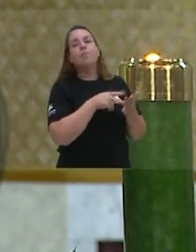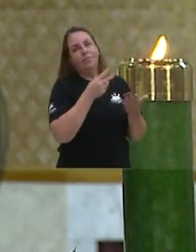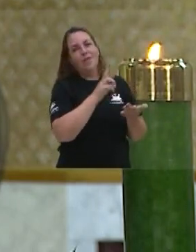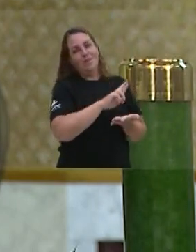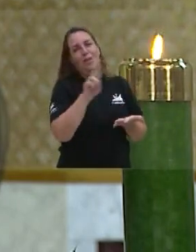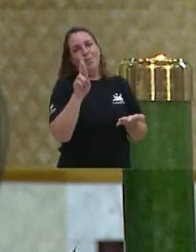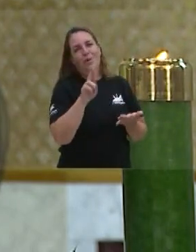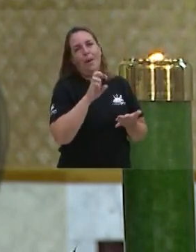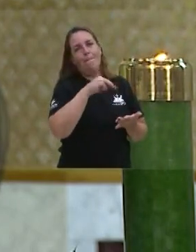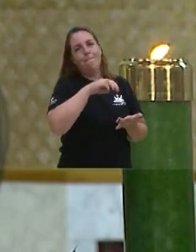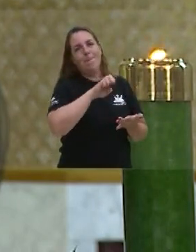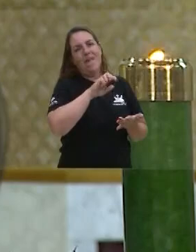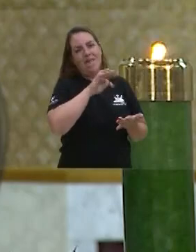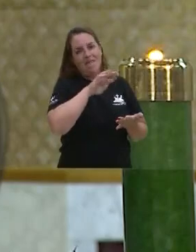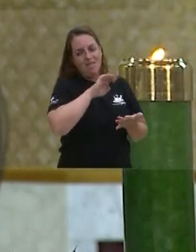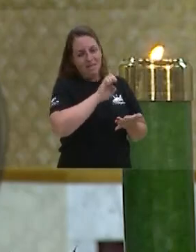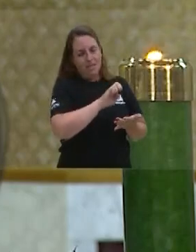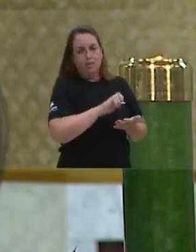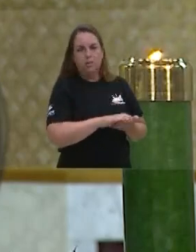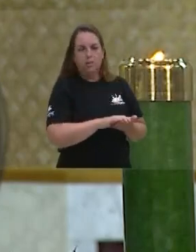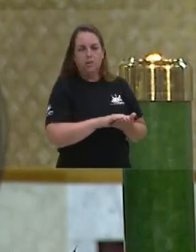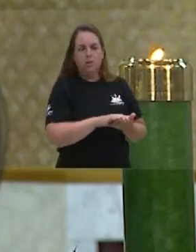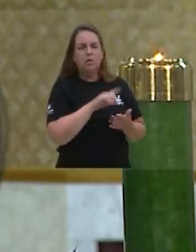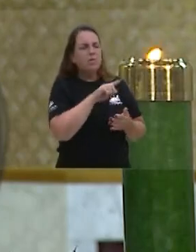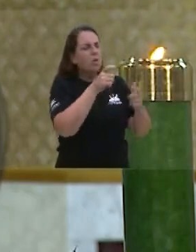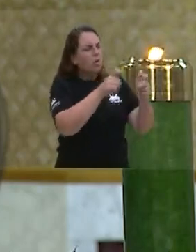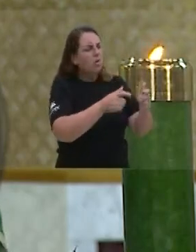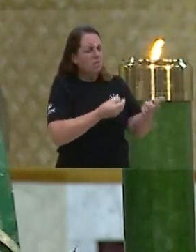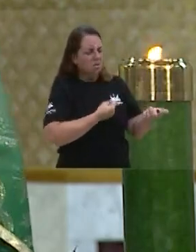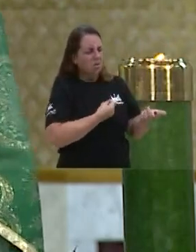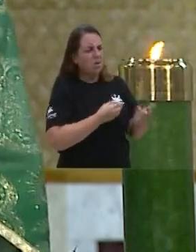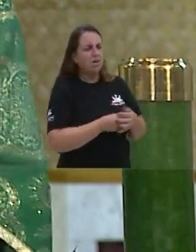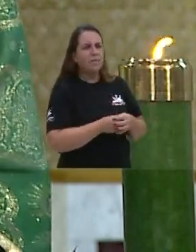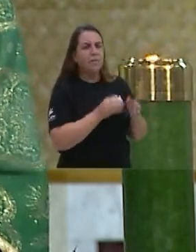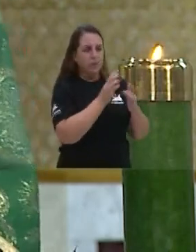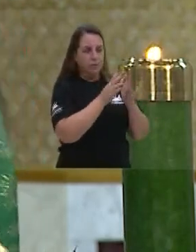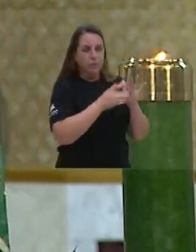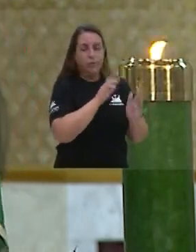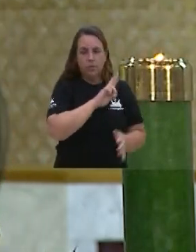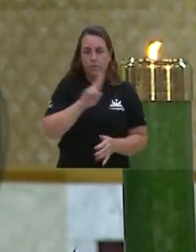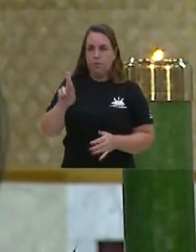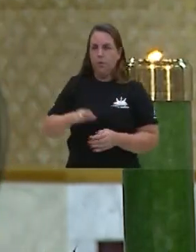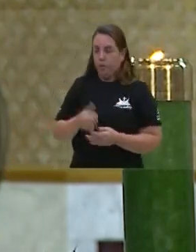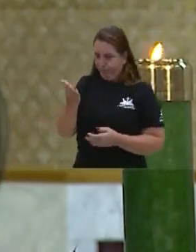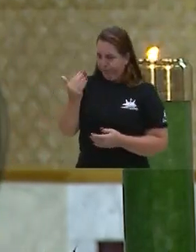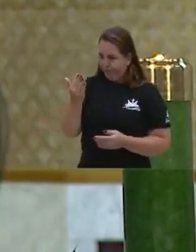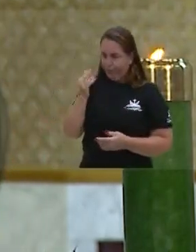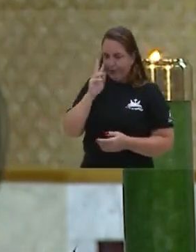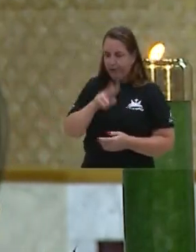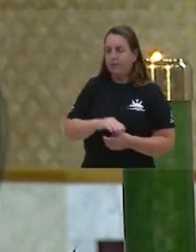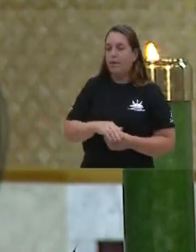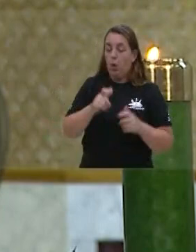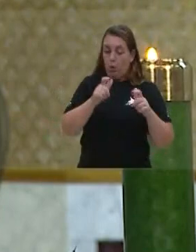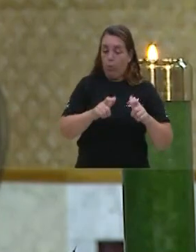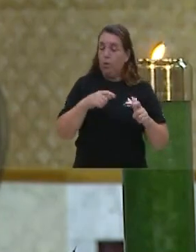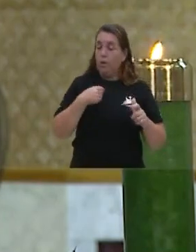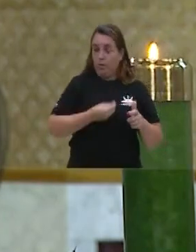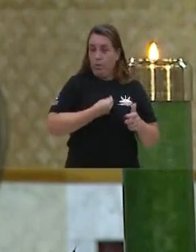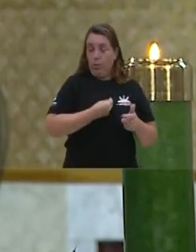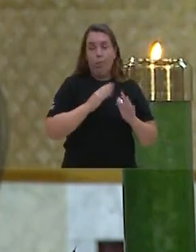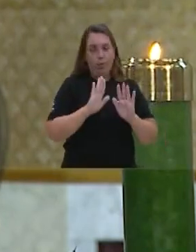moras? Jesus respondeu: Vim de ver. Foram, pois, ver onde ele